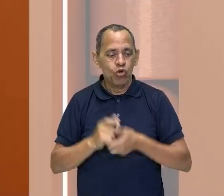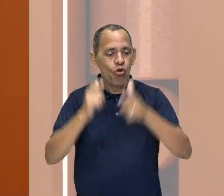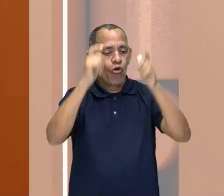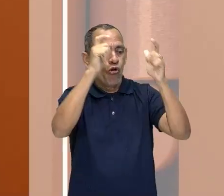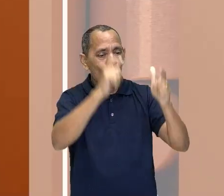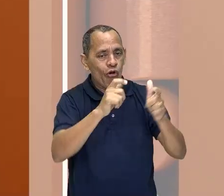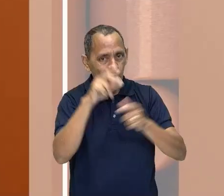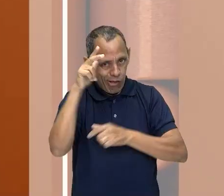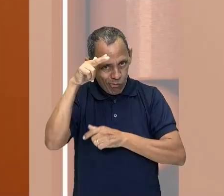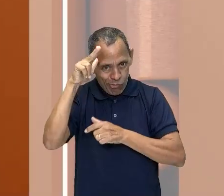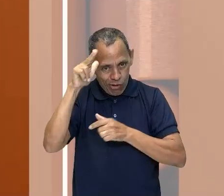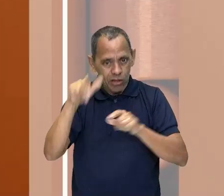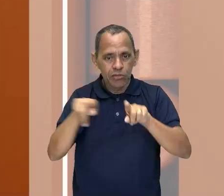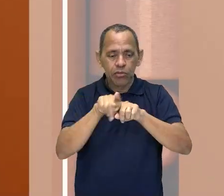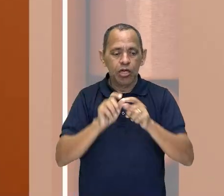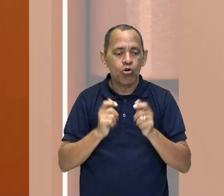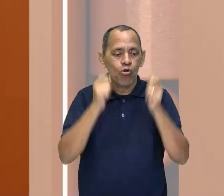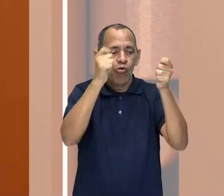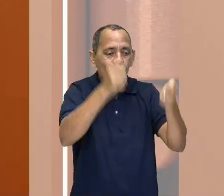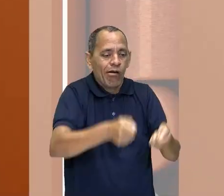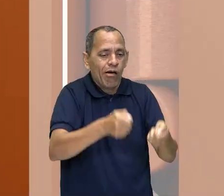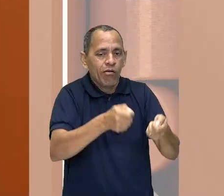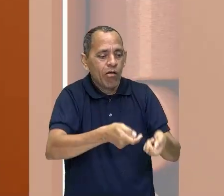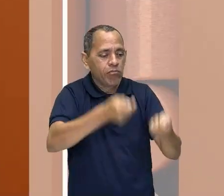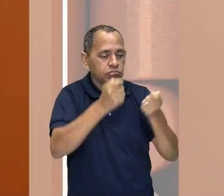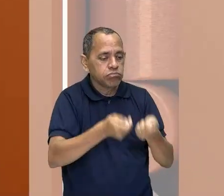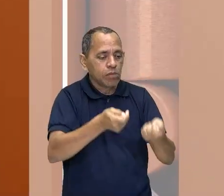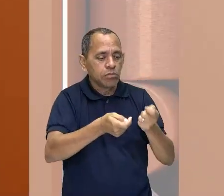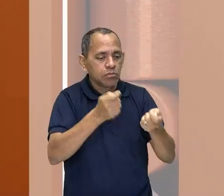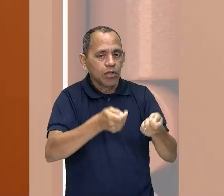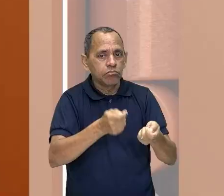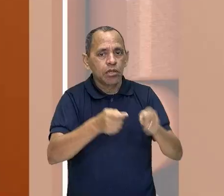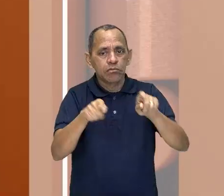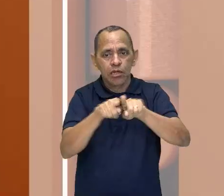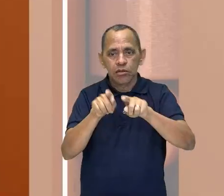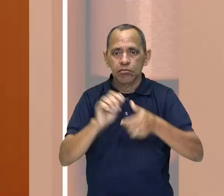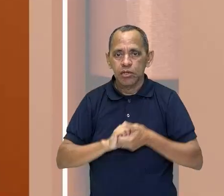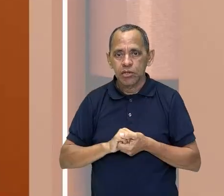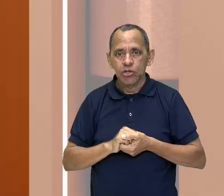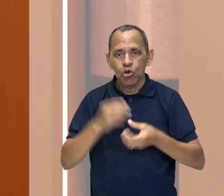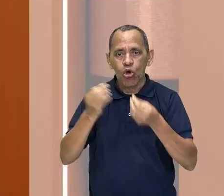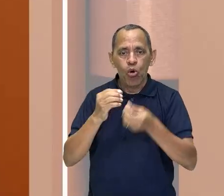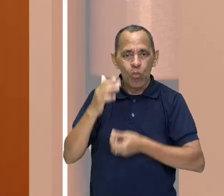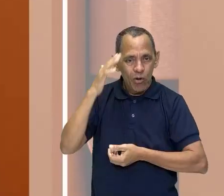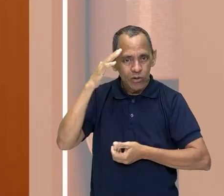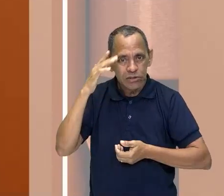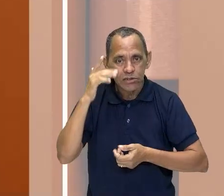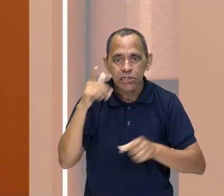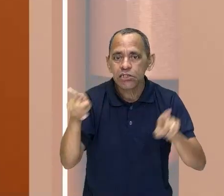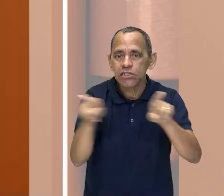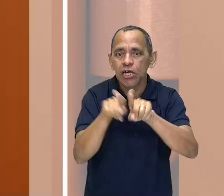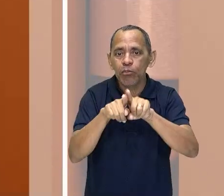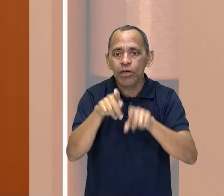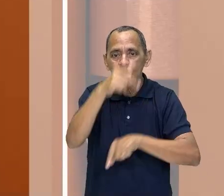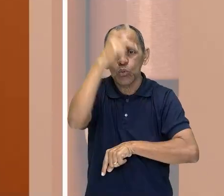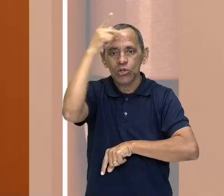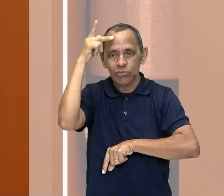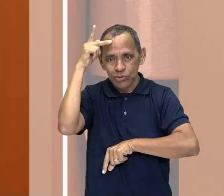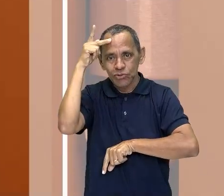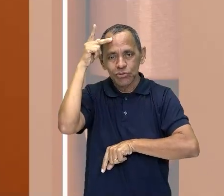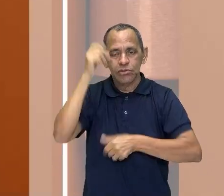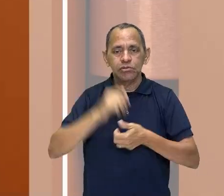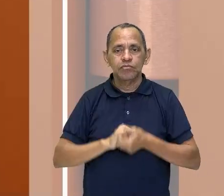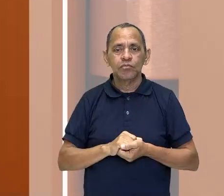ao voto, na Primeira República era exatamente o que acontecia. Colocava-se o cabresto no eleitor,